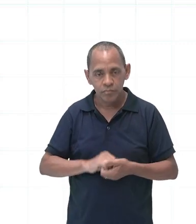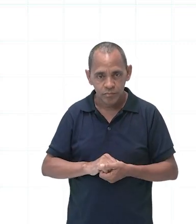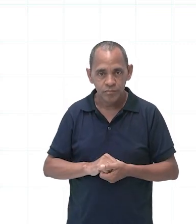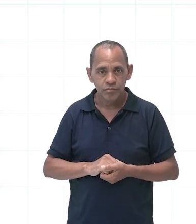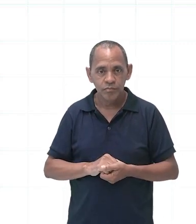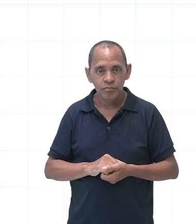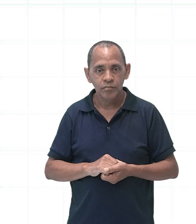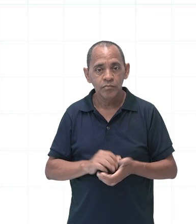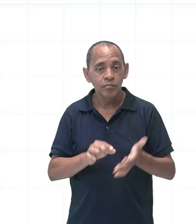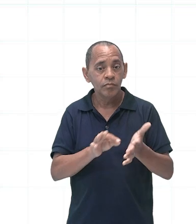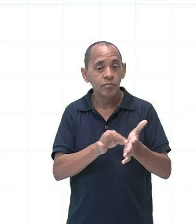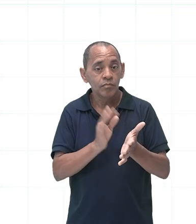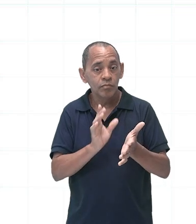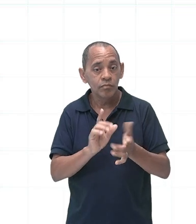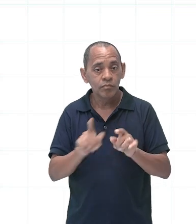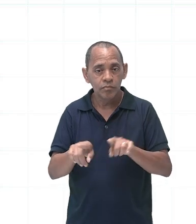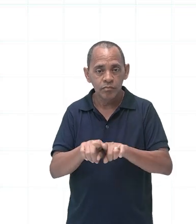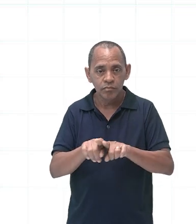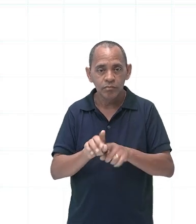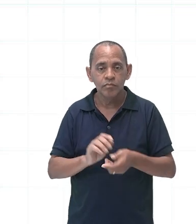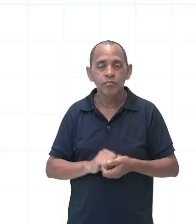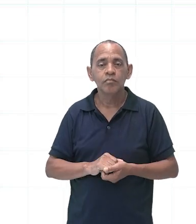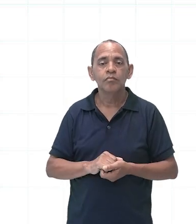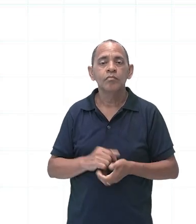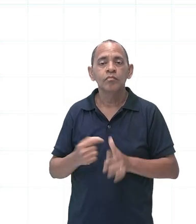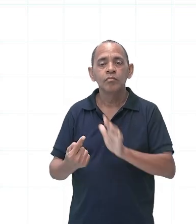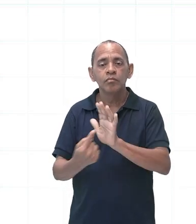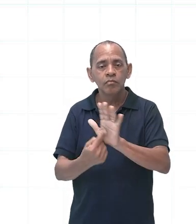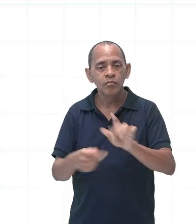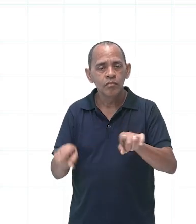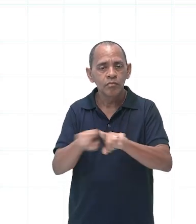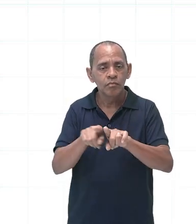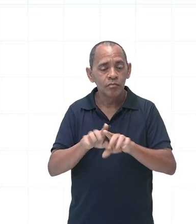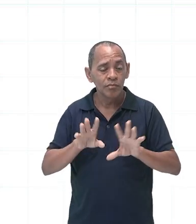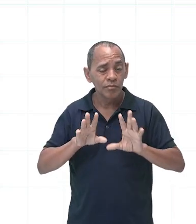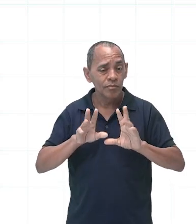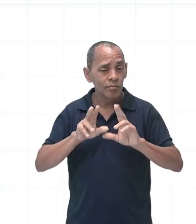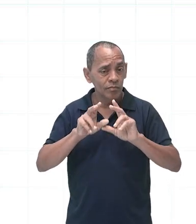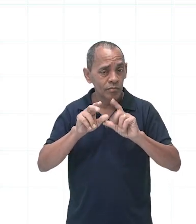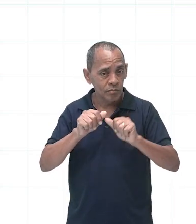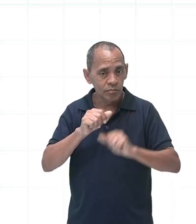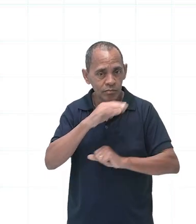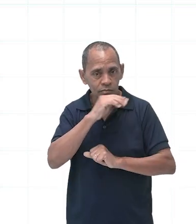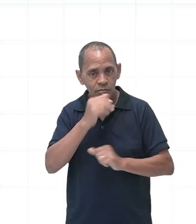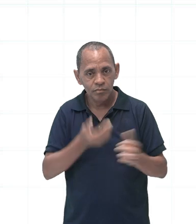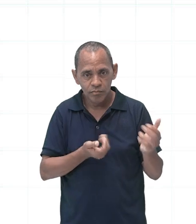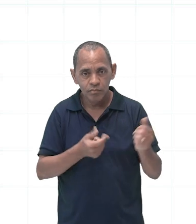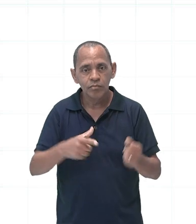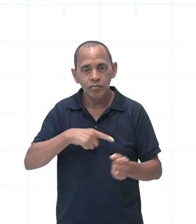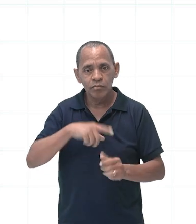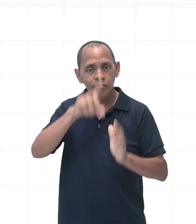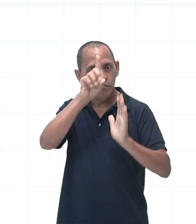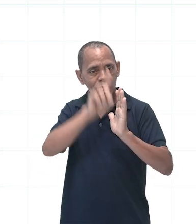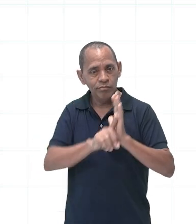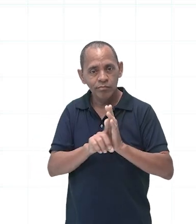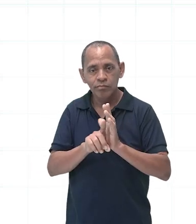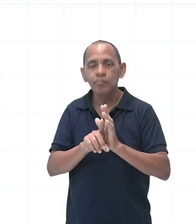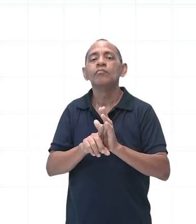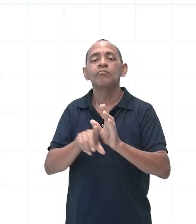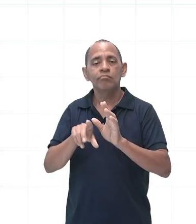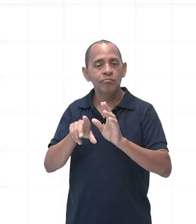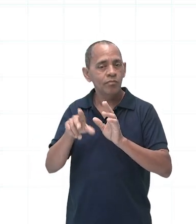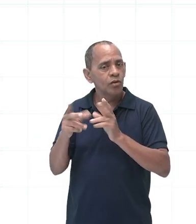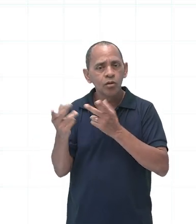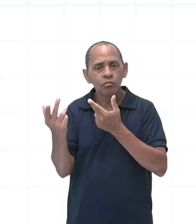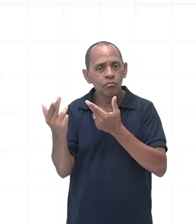regulamenta, vamos dizer assim? O ECA reitera que todas as crianças e adolescentes têm os mesmos direitos que